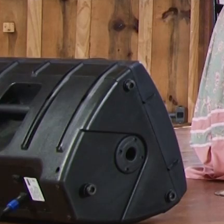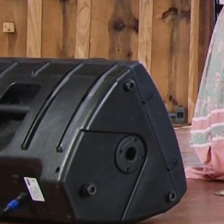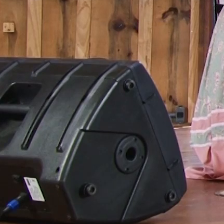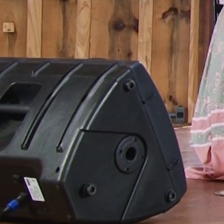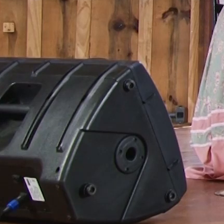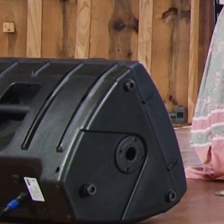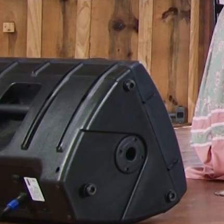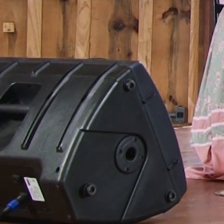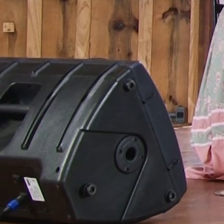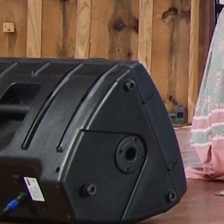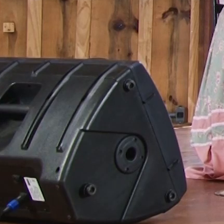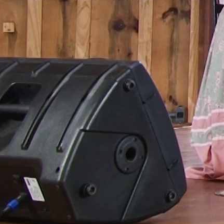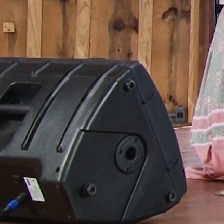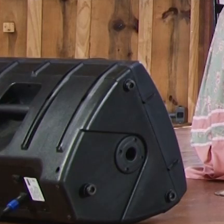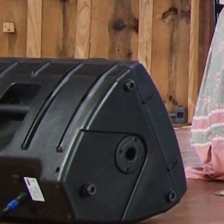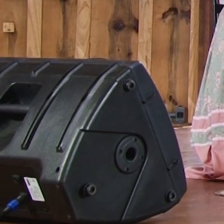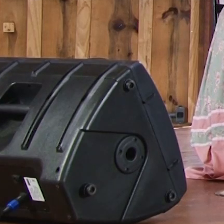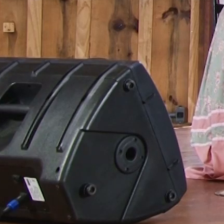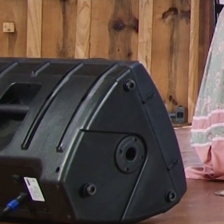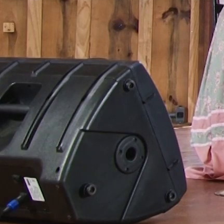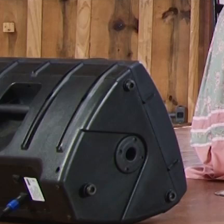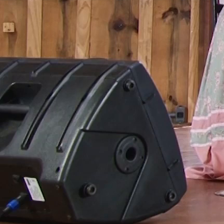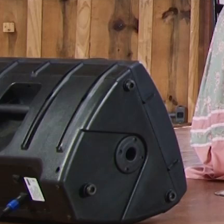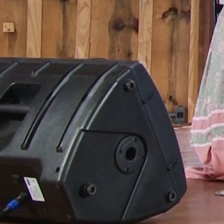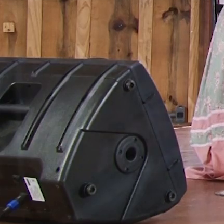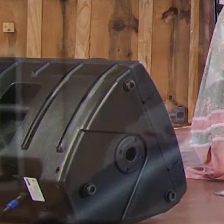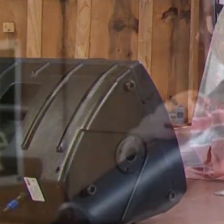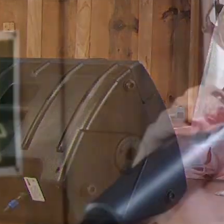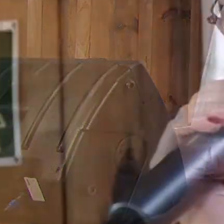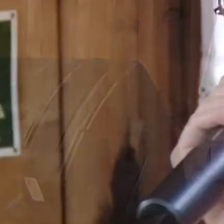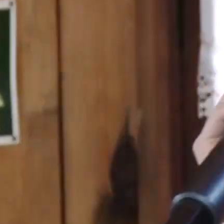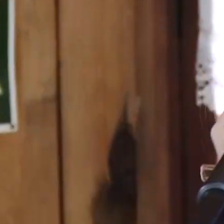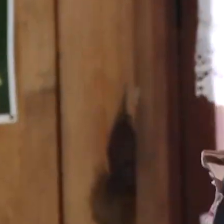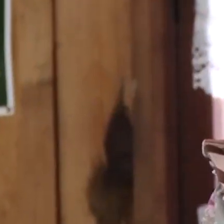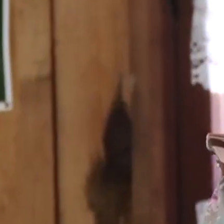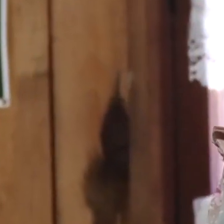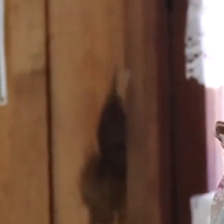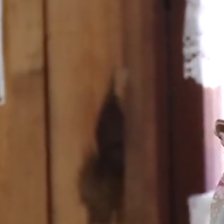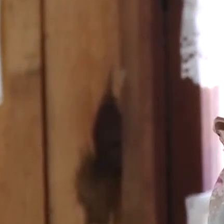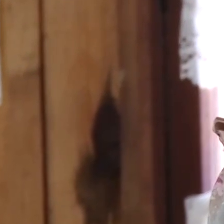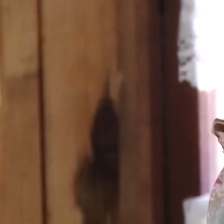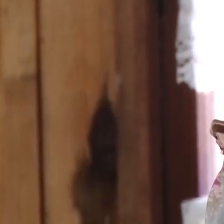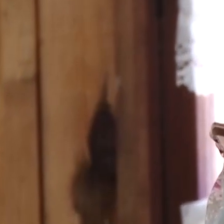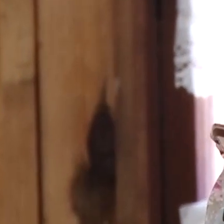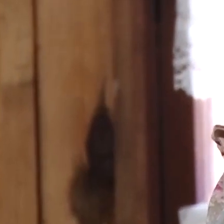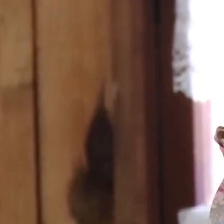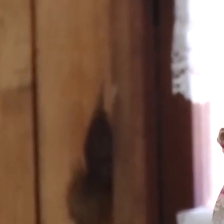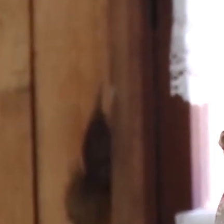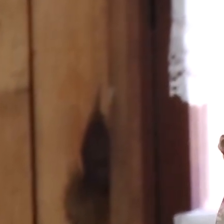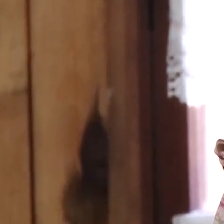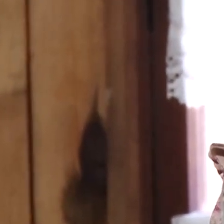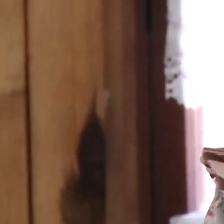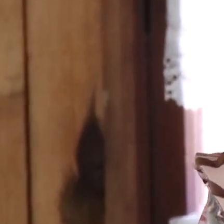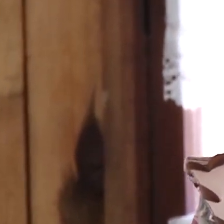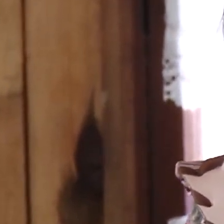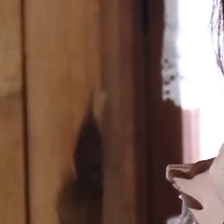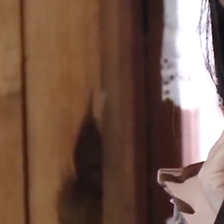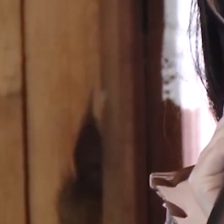pois não tem morte mais linda do que morrer por